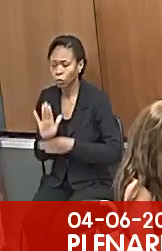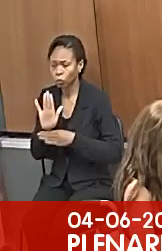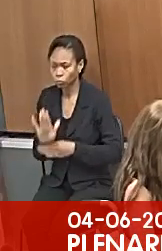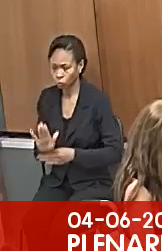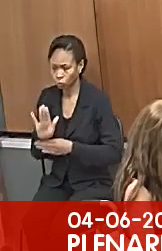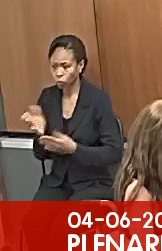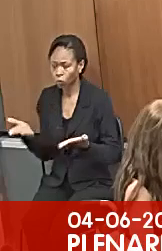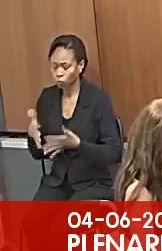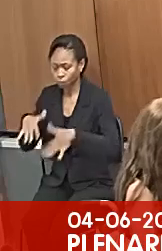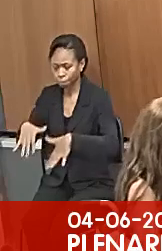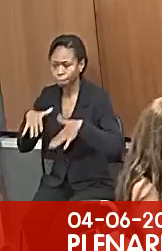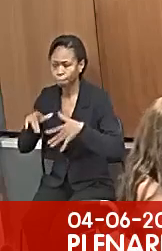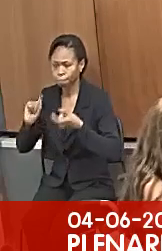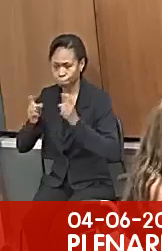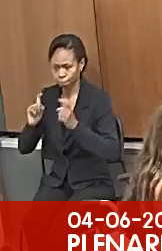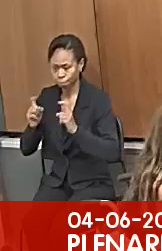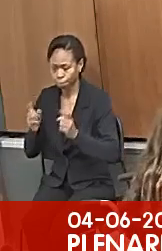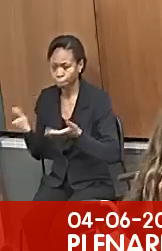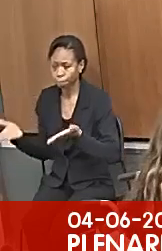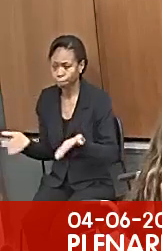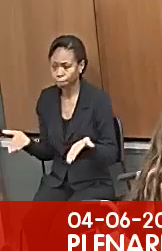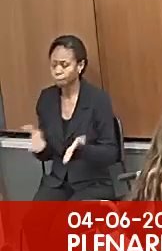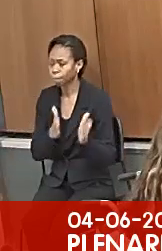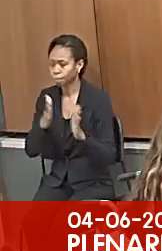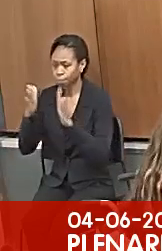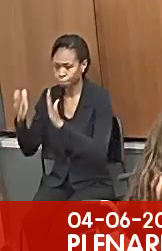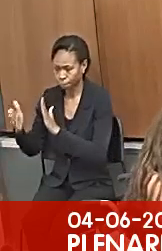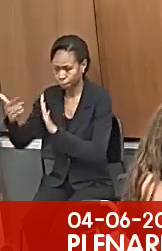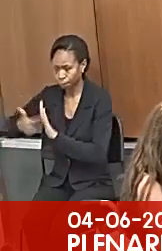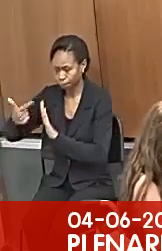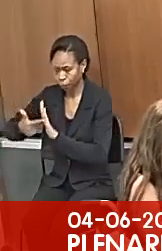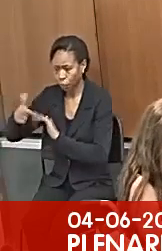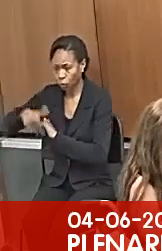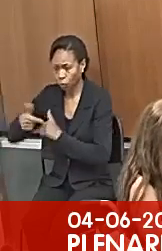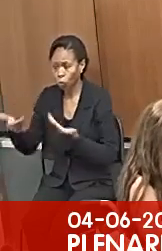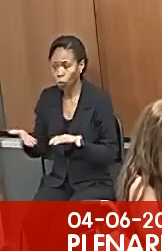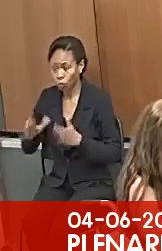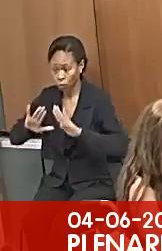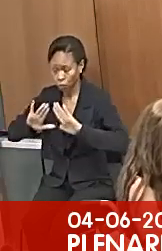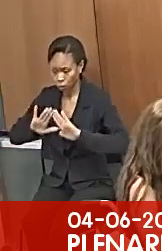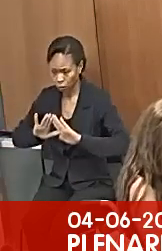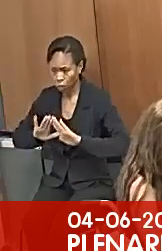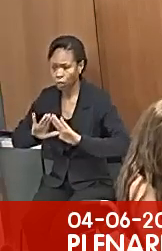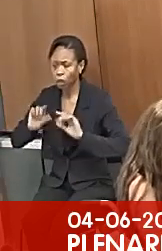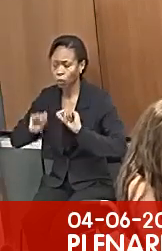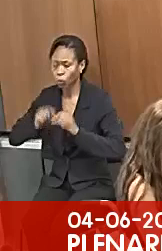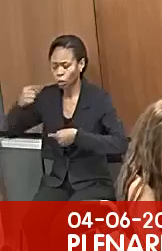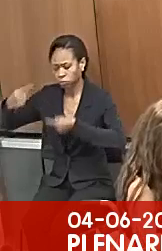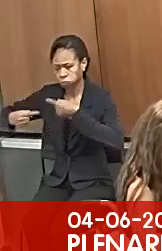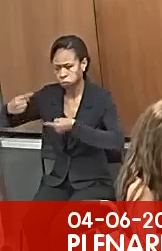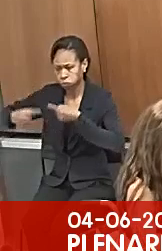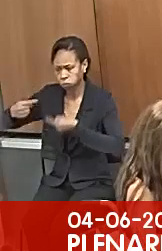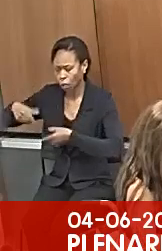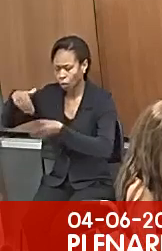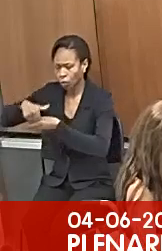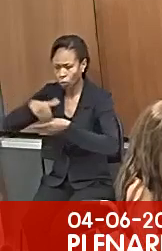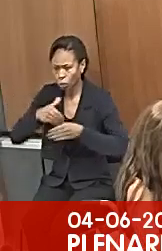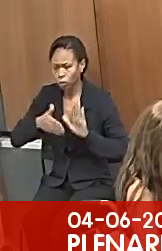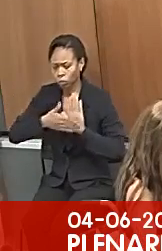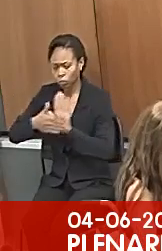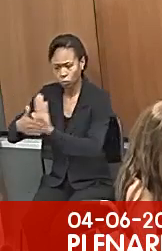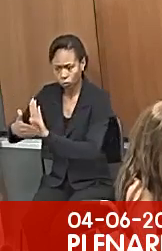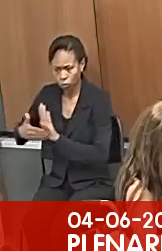aqui na audiência de hoje. Passa-se a segunda fase da ordem do dia, que compreende a discussão e a votação de proposições